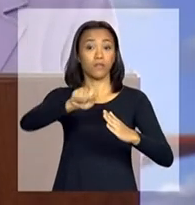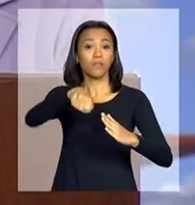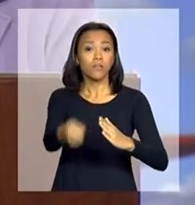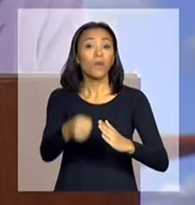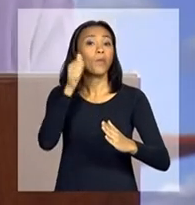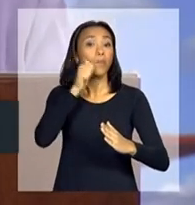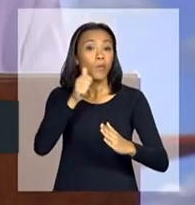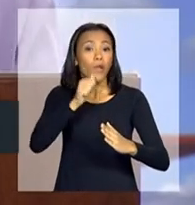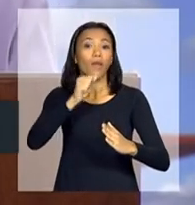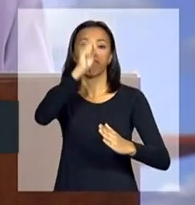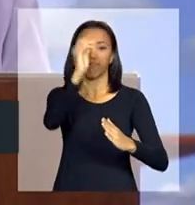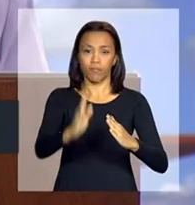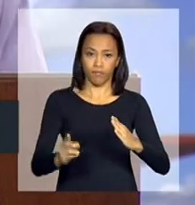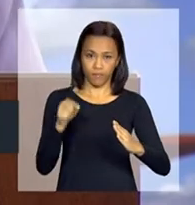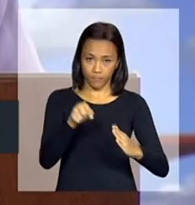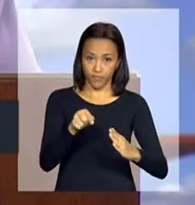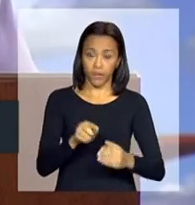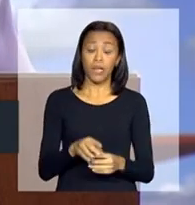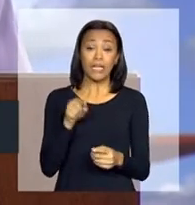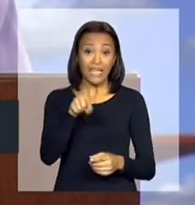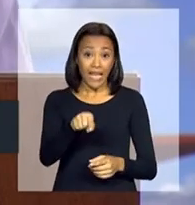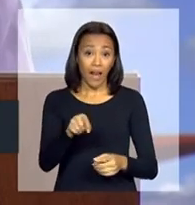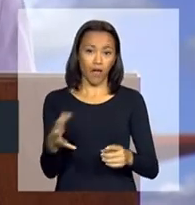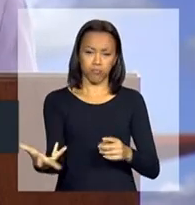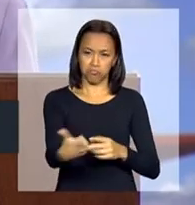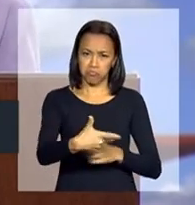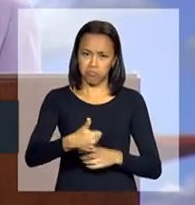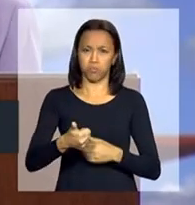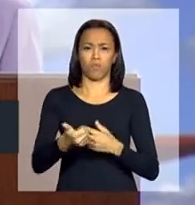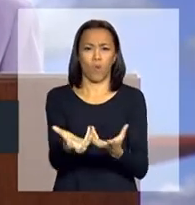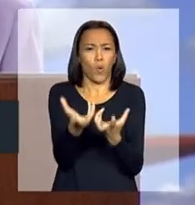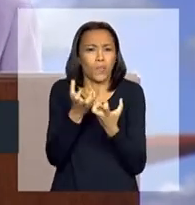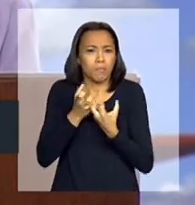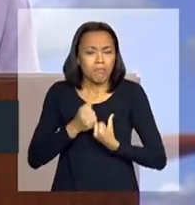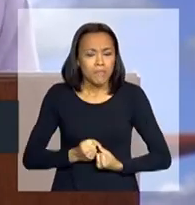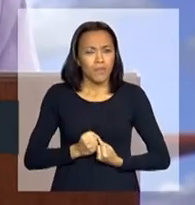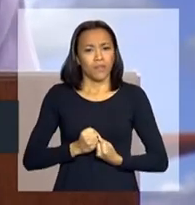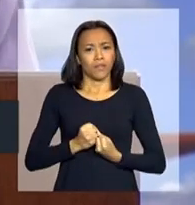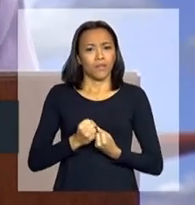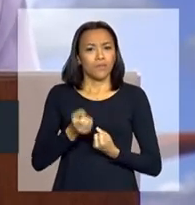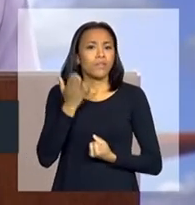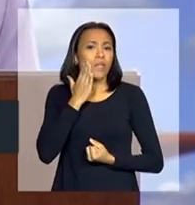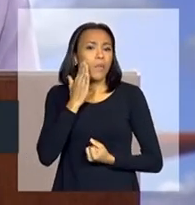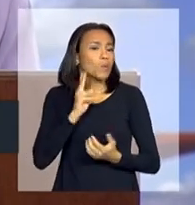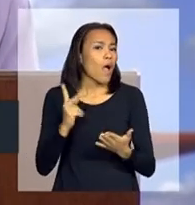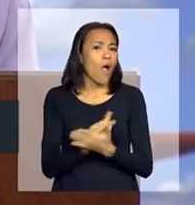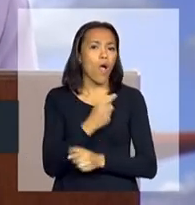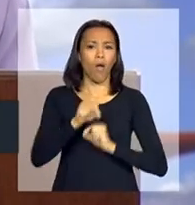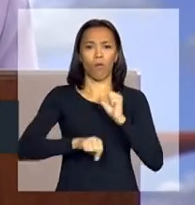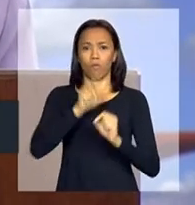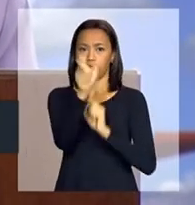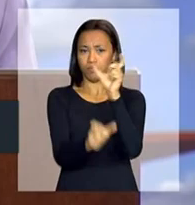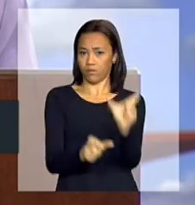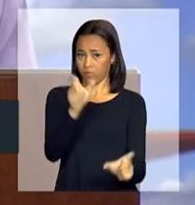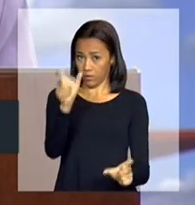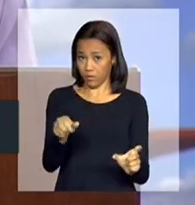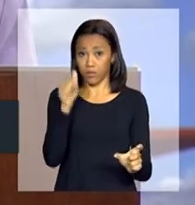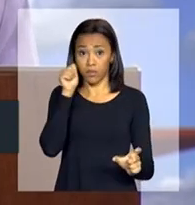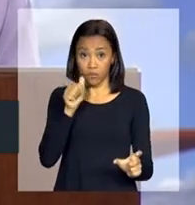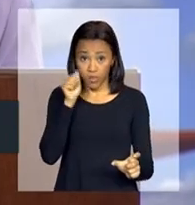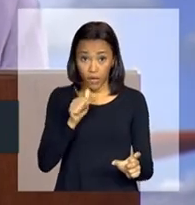que a partir de uma colhimento qualificado acompanhamento das demandas e necessidades